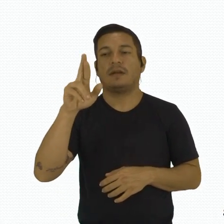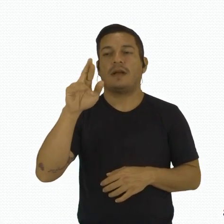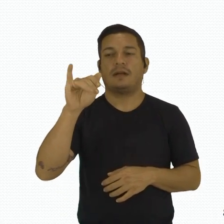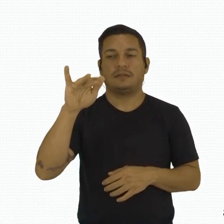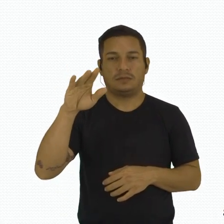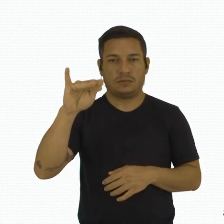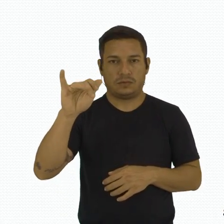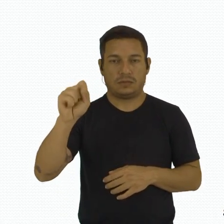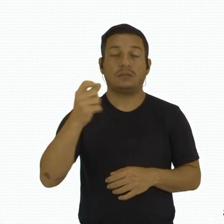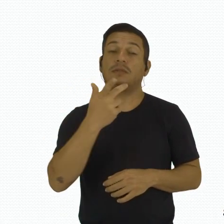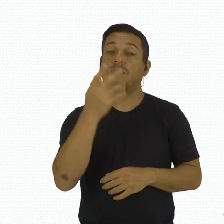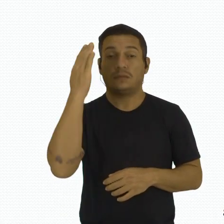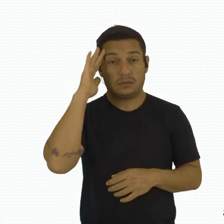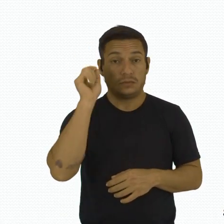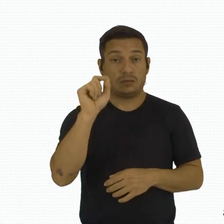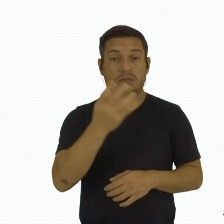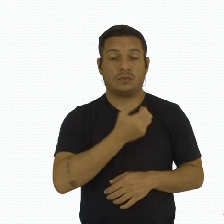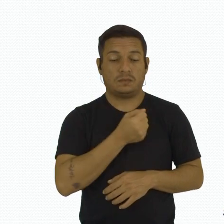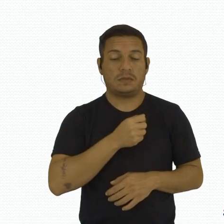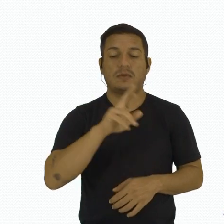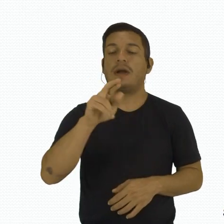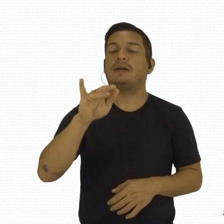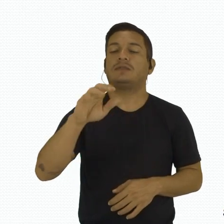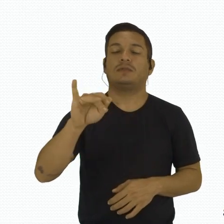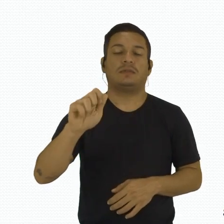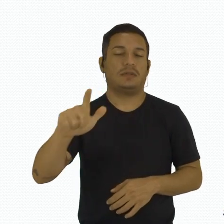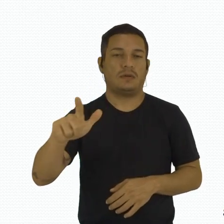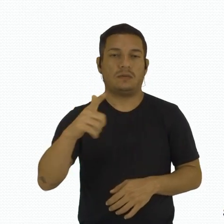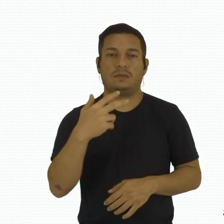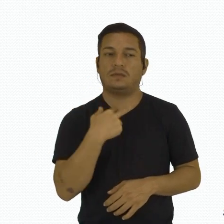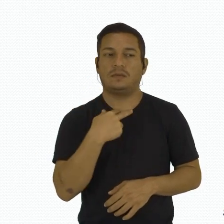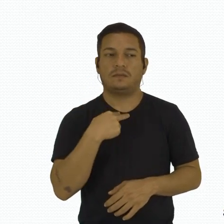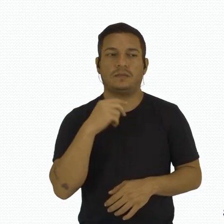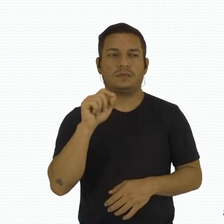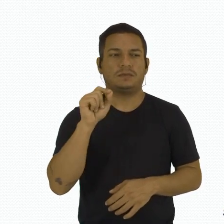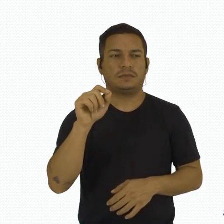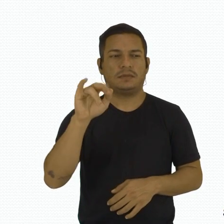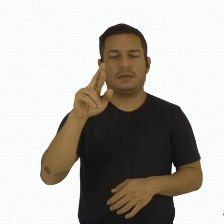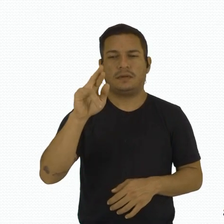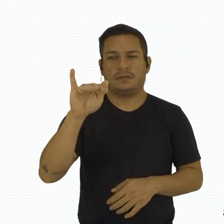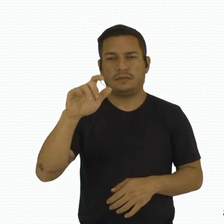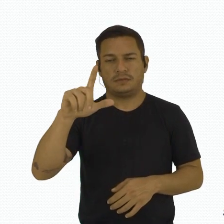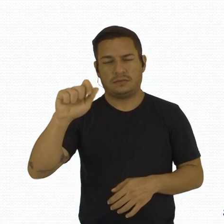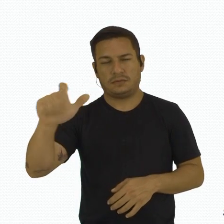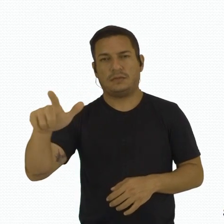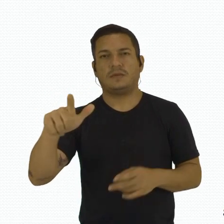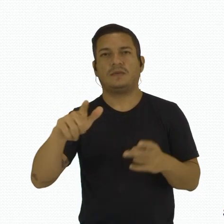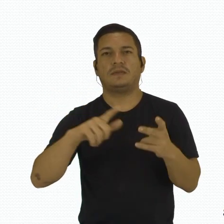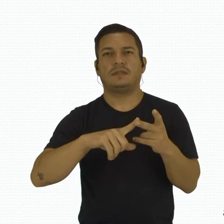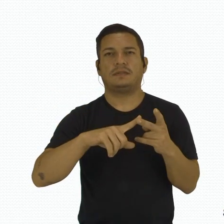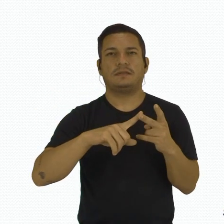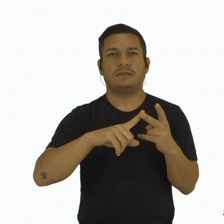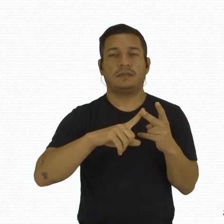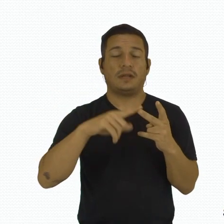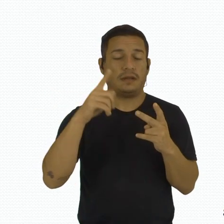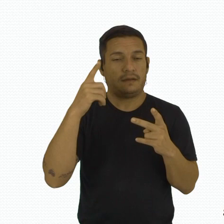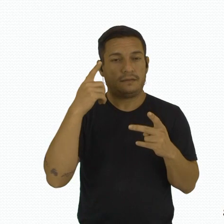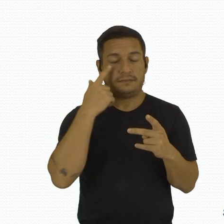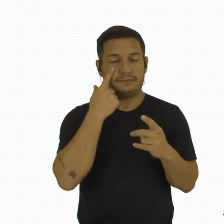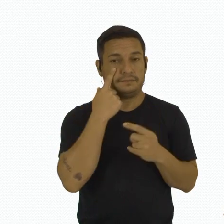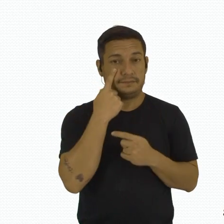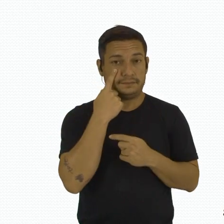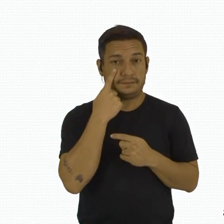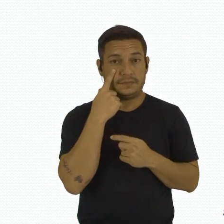um número que é racional, ele não pode ser irracional. E um número que é irracional, ele não pode ser racional. Em outras